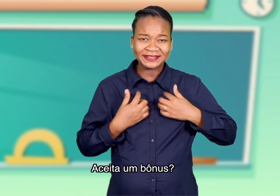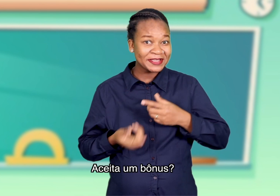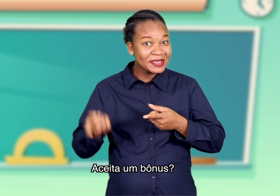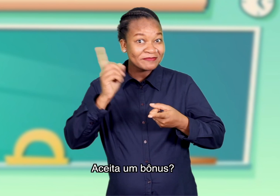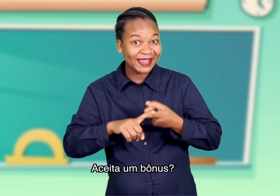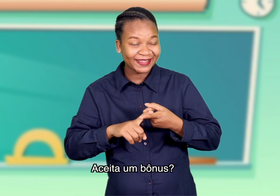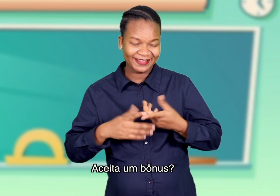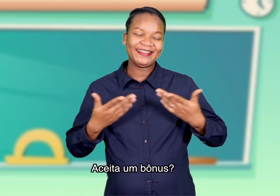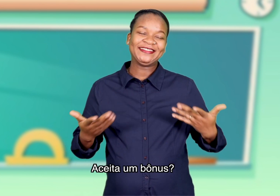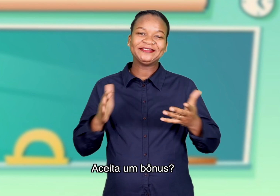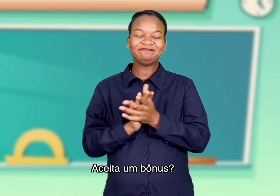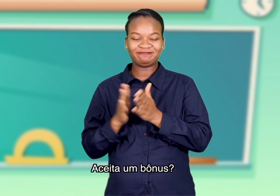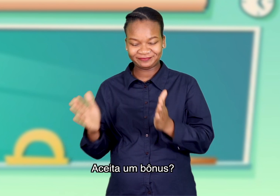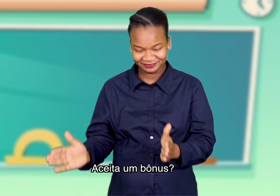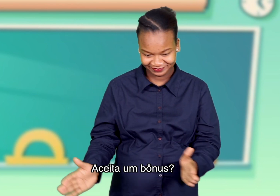Aceitam um bônus?